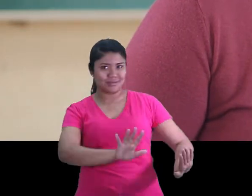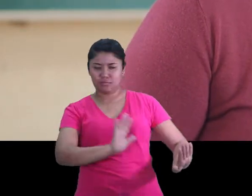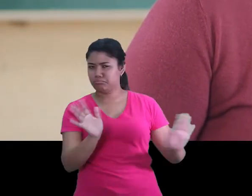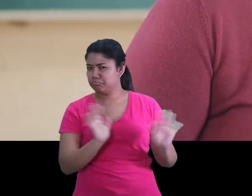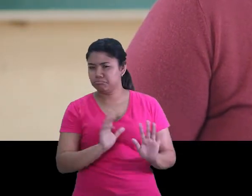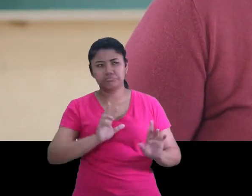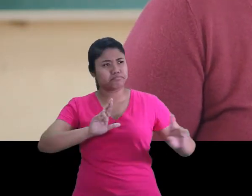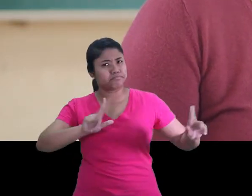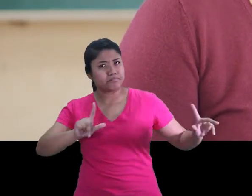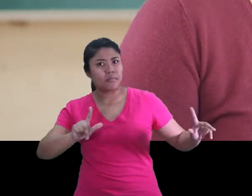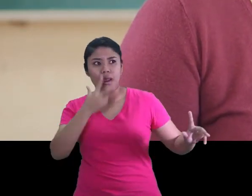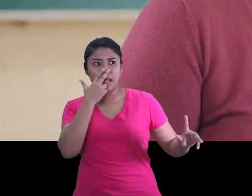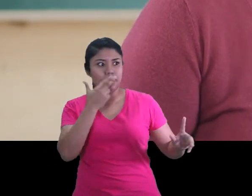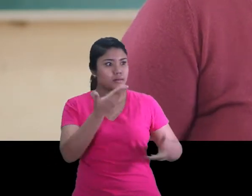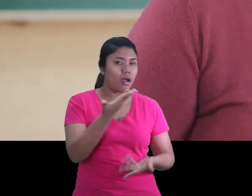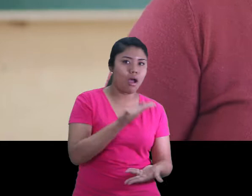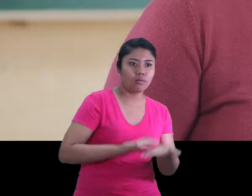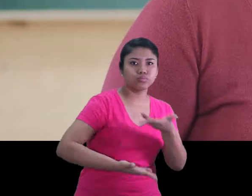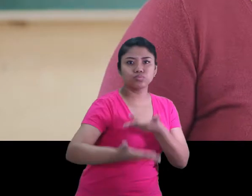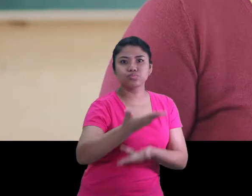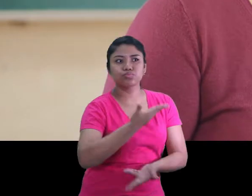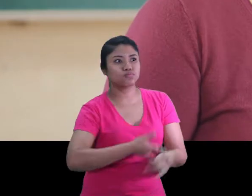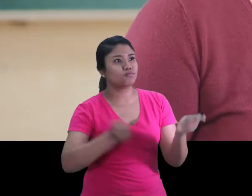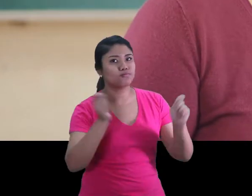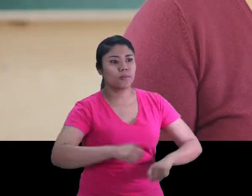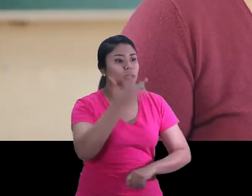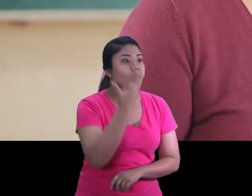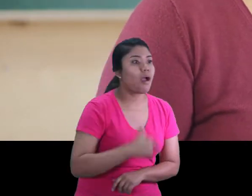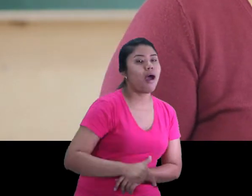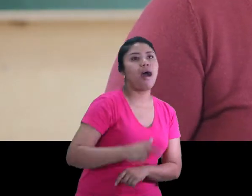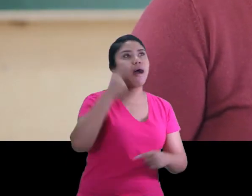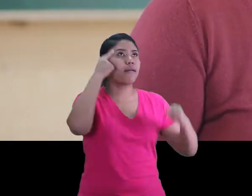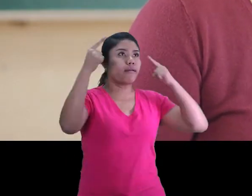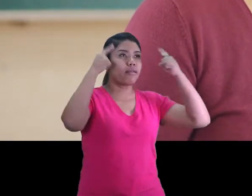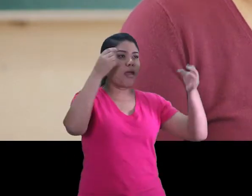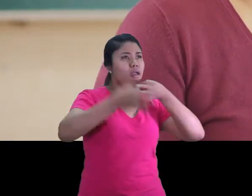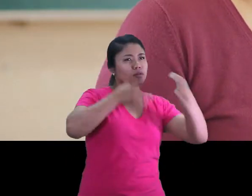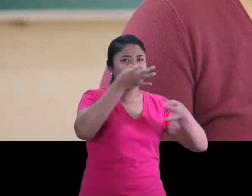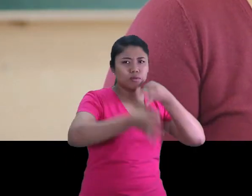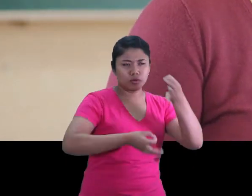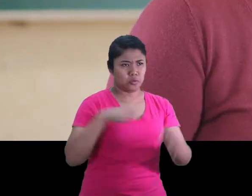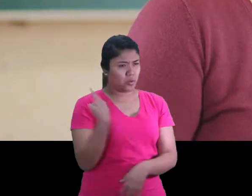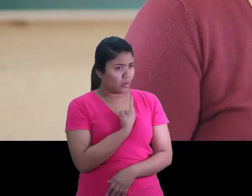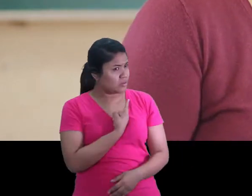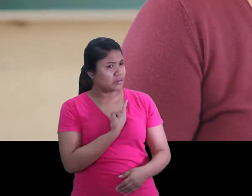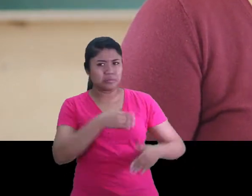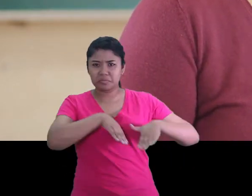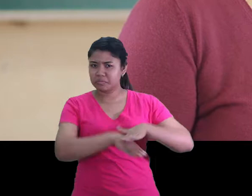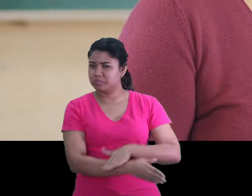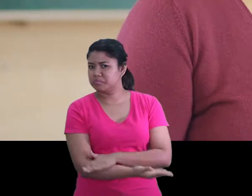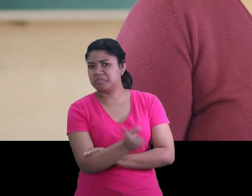nunca foi feito assim dessa forma, né? Deixar aberto as crianças para colocarem suas ideias, suas sugestões,